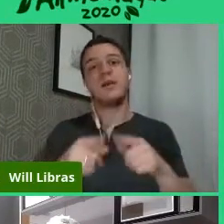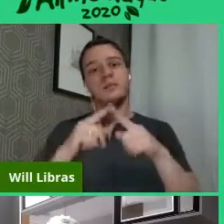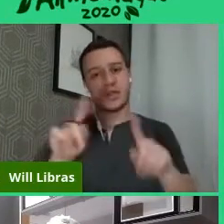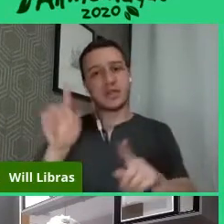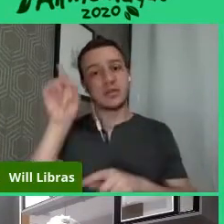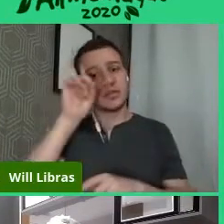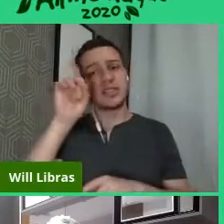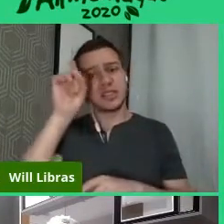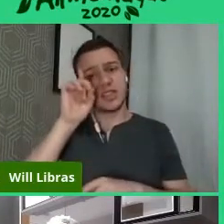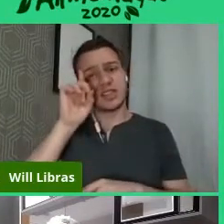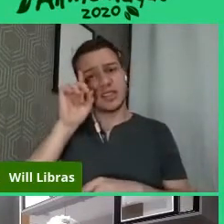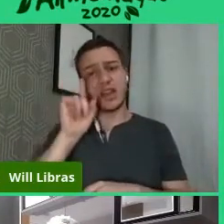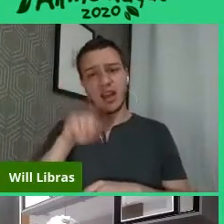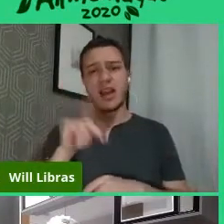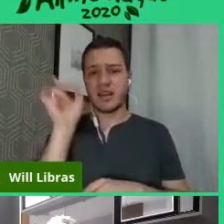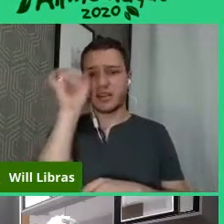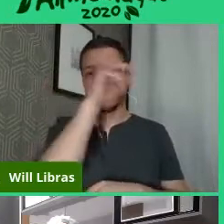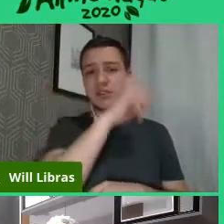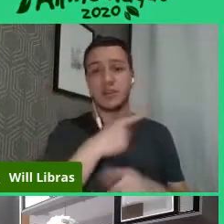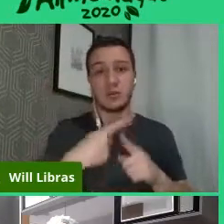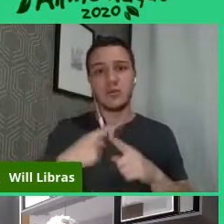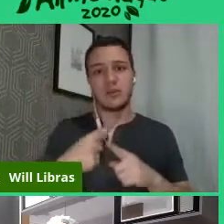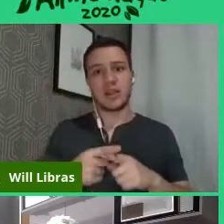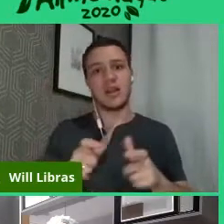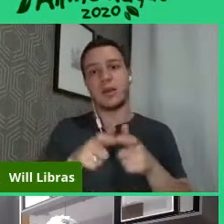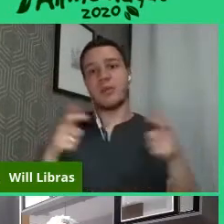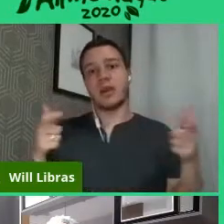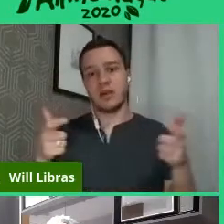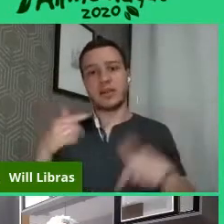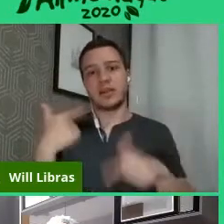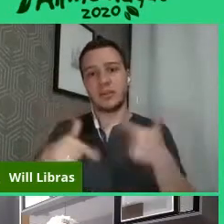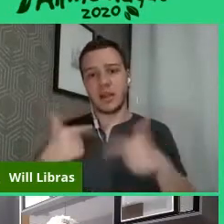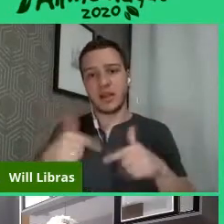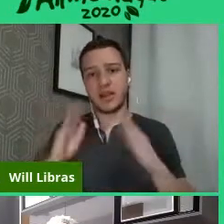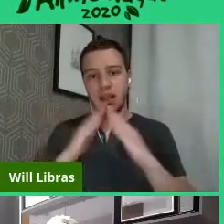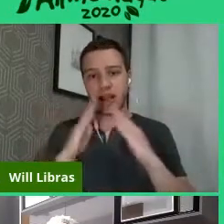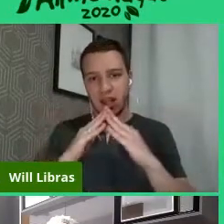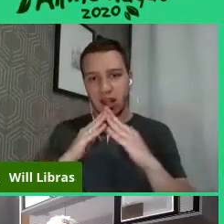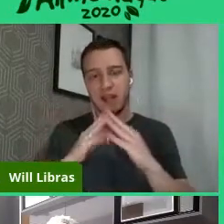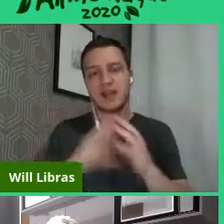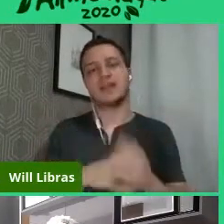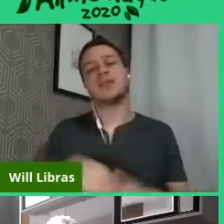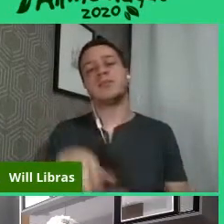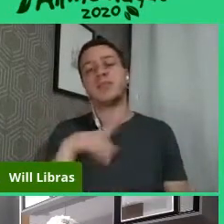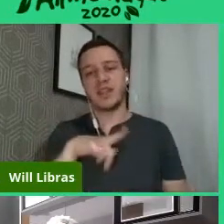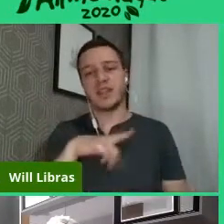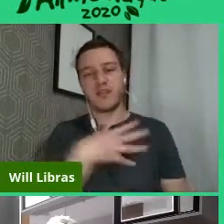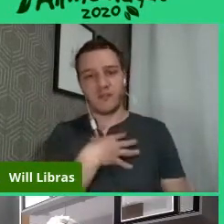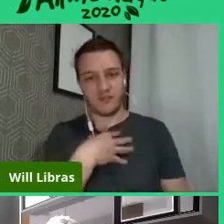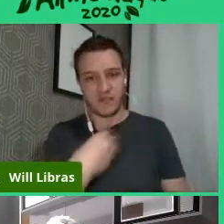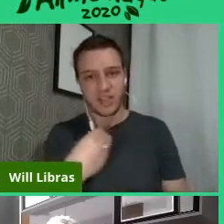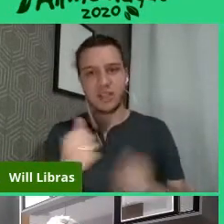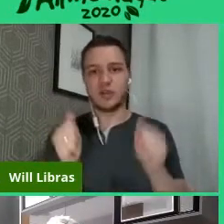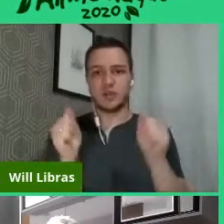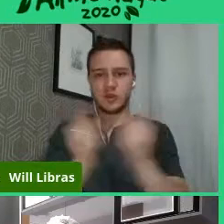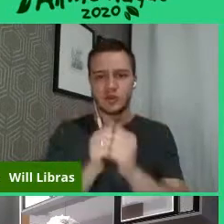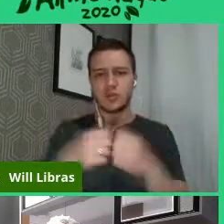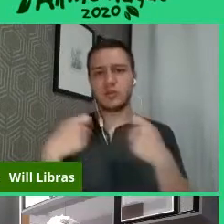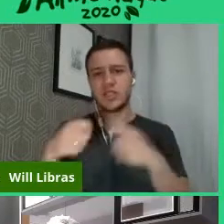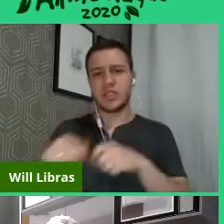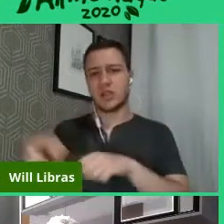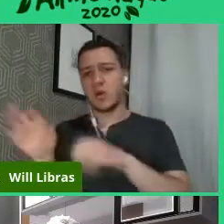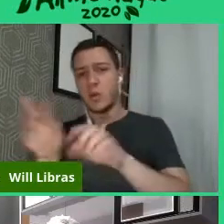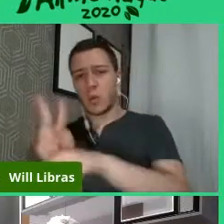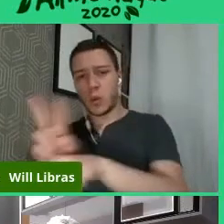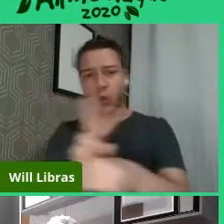gente sabe que a rotina também é complicada, né? Principalmente porque muitos estão em home office, têm os seus filhos às